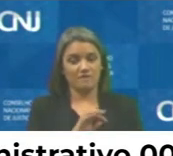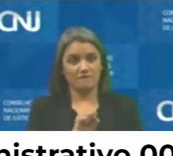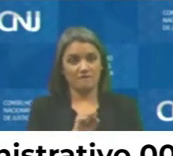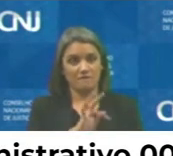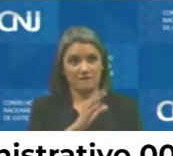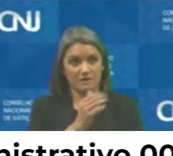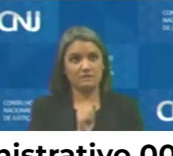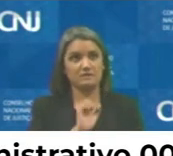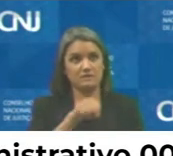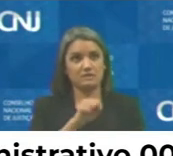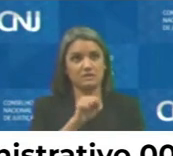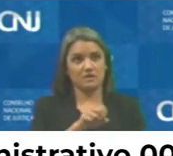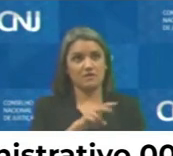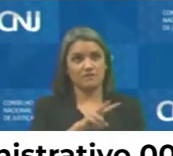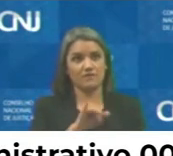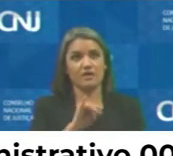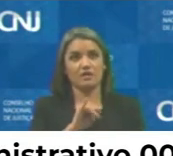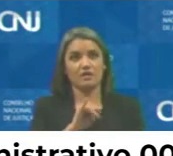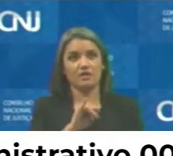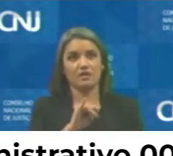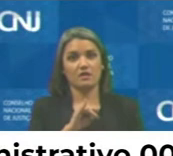Vai haver pedido de vista.